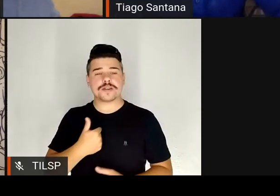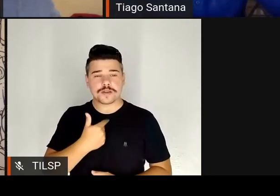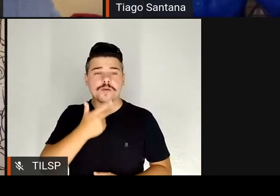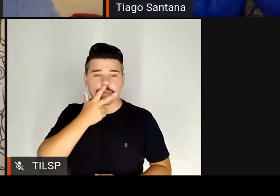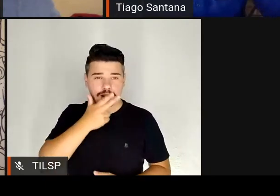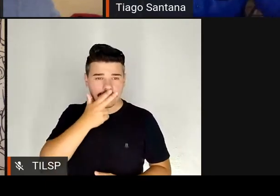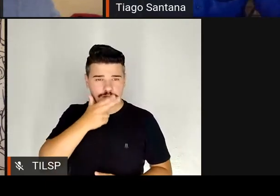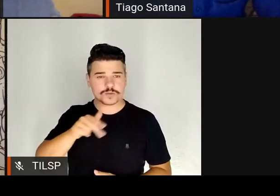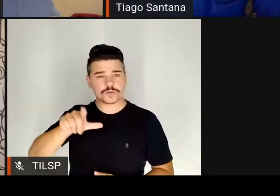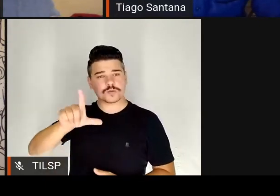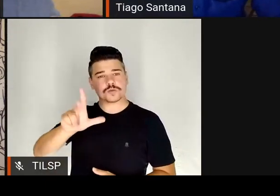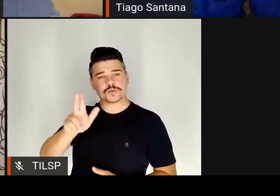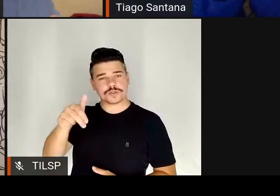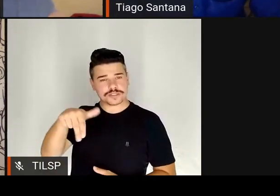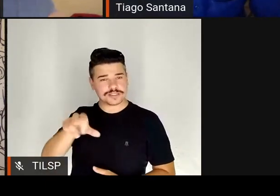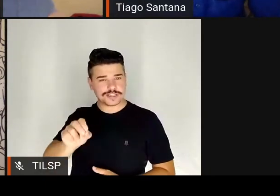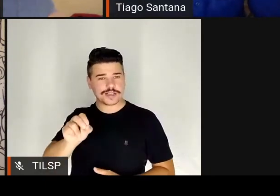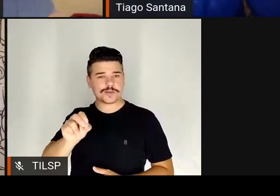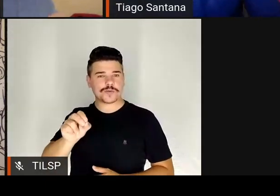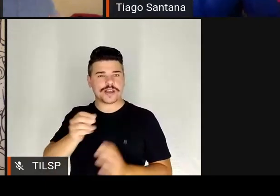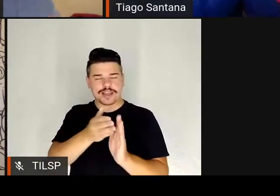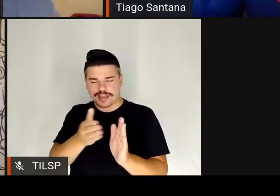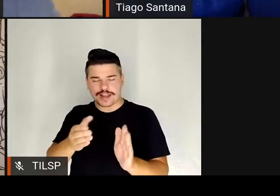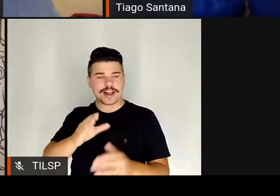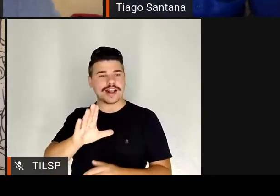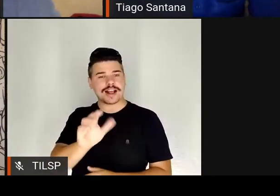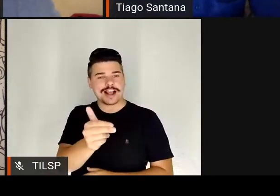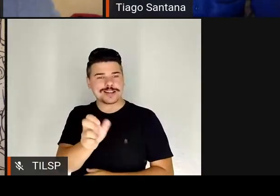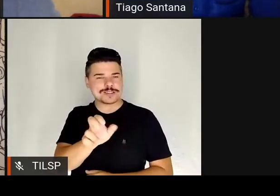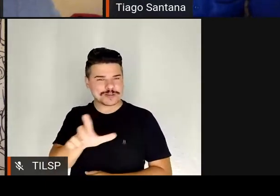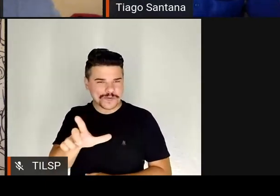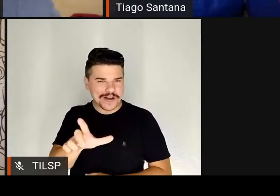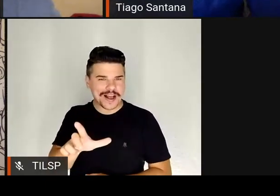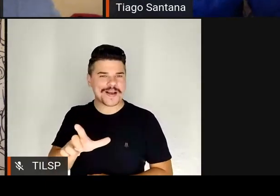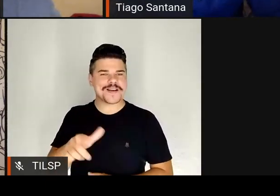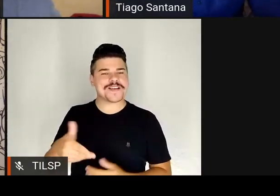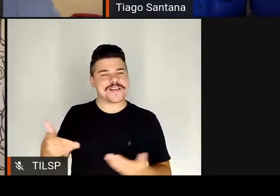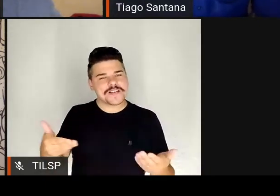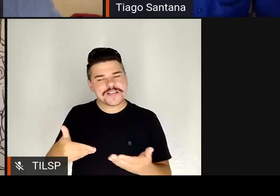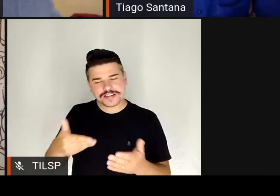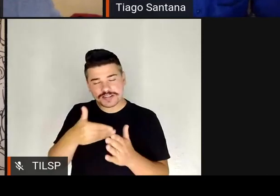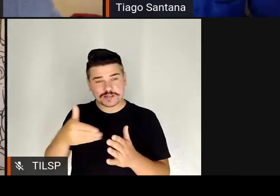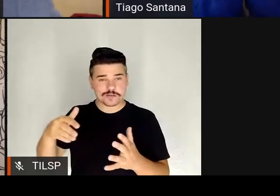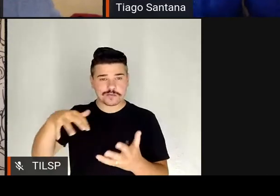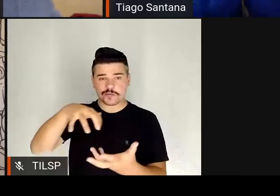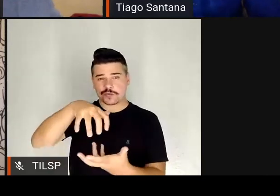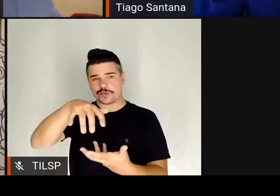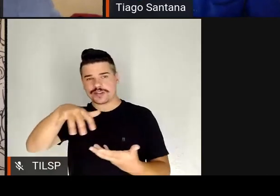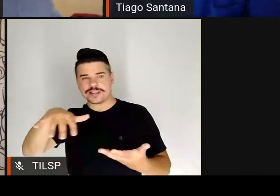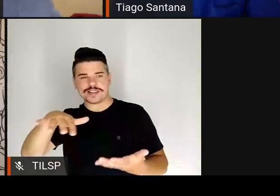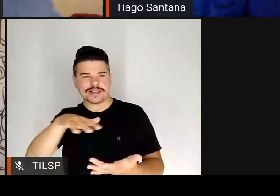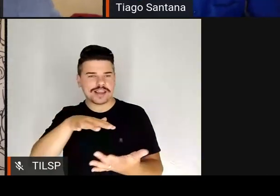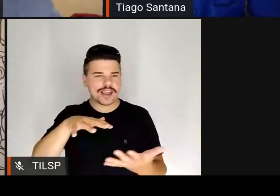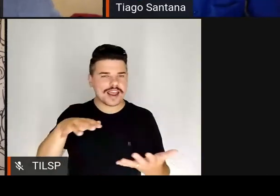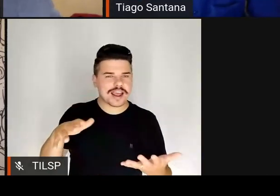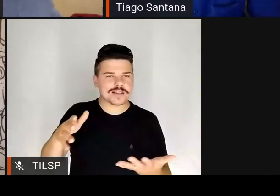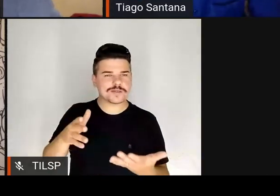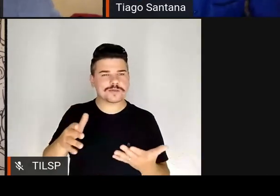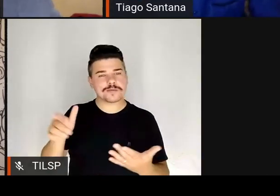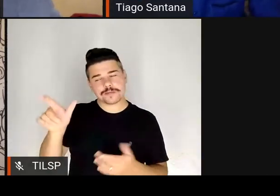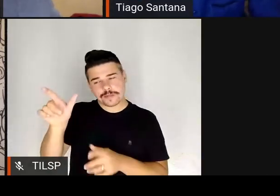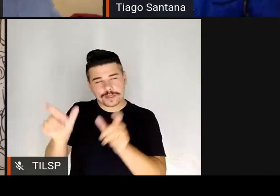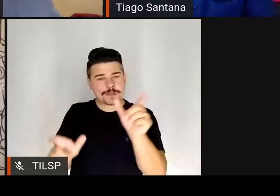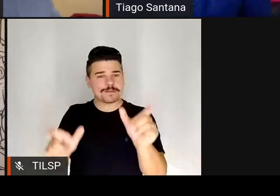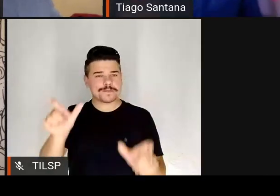por isso que eu digo que o Luciano é muito atual, sabe? Eu acho que hoje ele seria um inquieto e seria um personagem